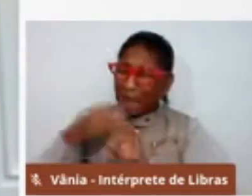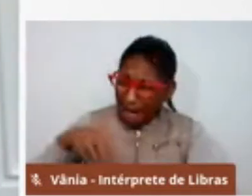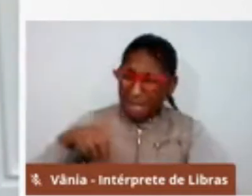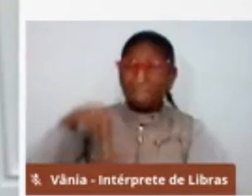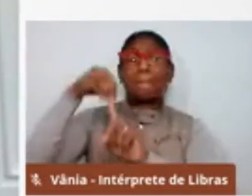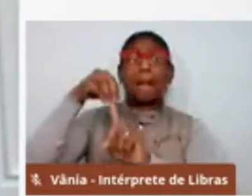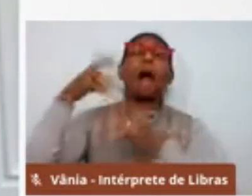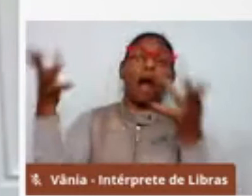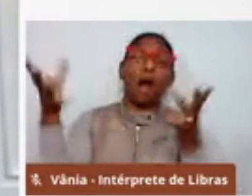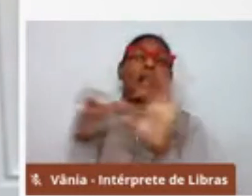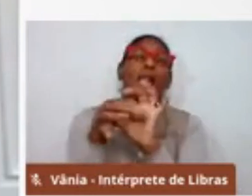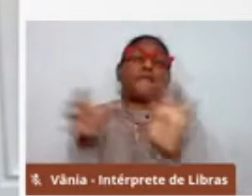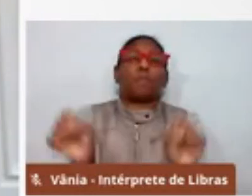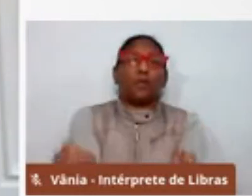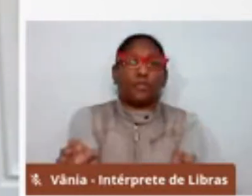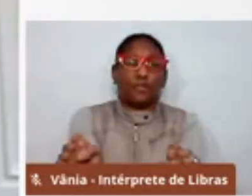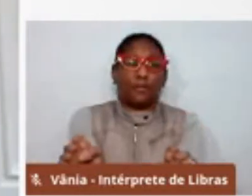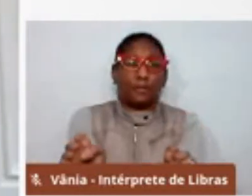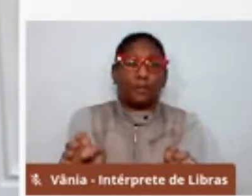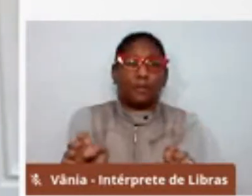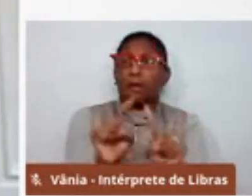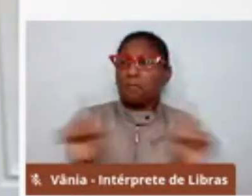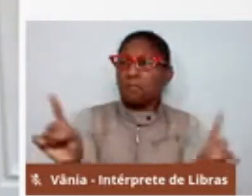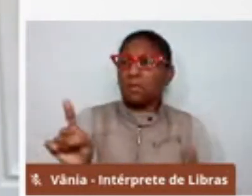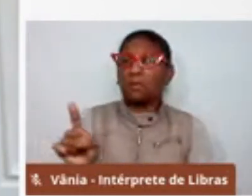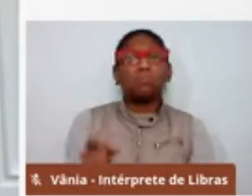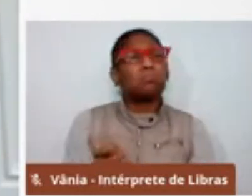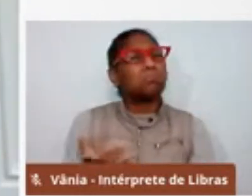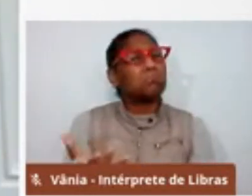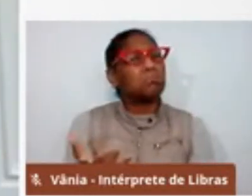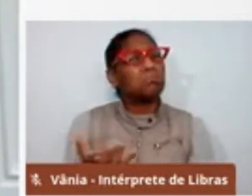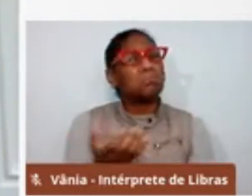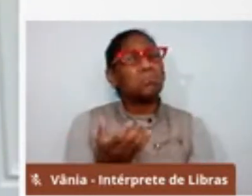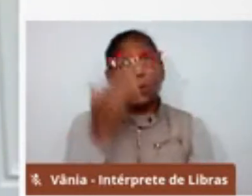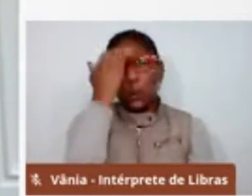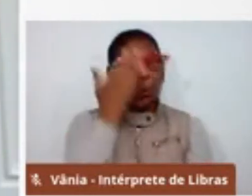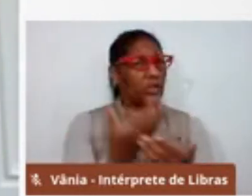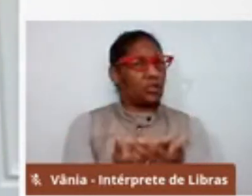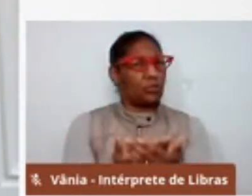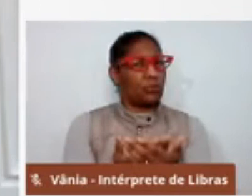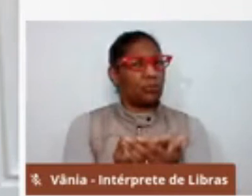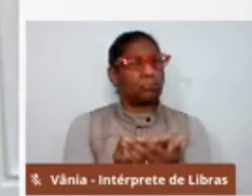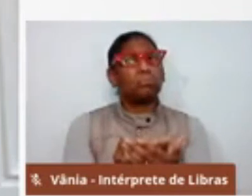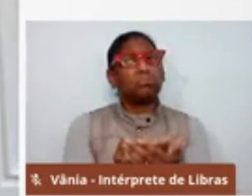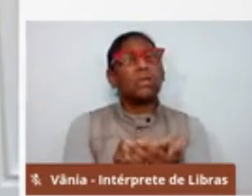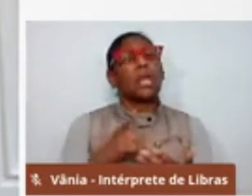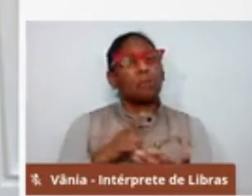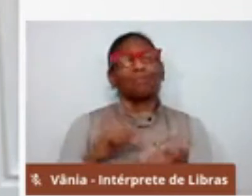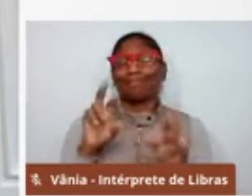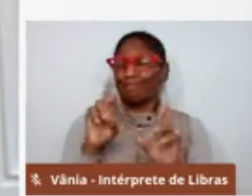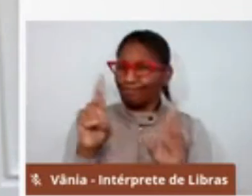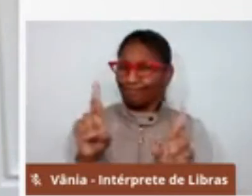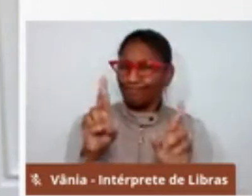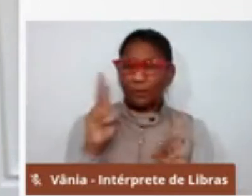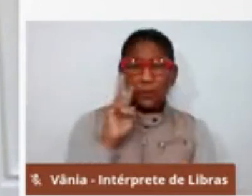essenciais fossem liberadas. Não me parece que seja o caso até aqui. né? E eu tenho uma boa expectativa pelo que estamos